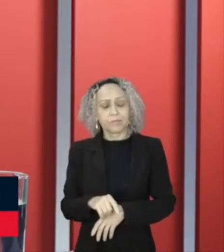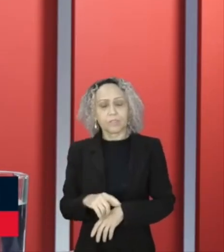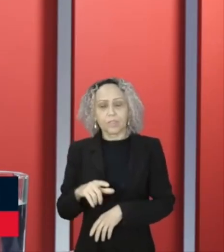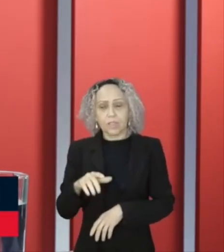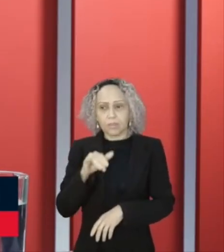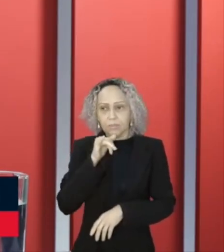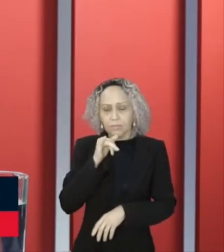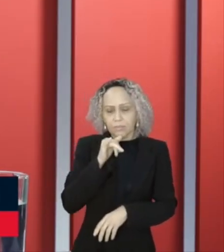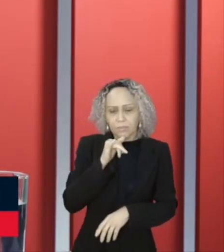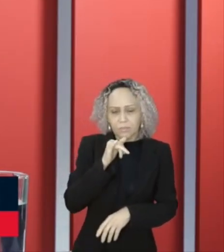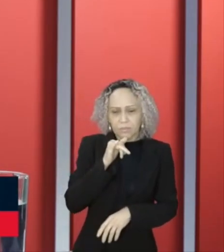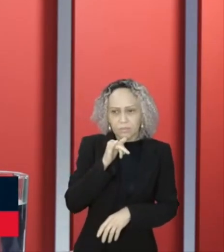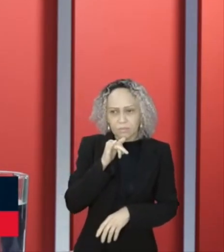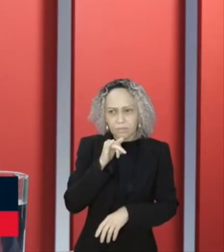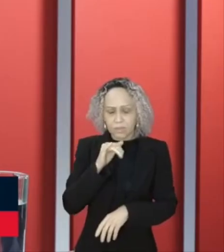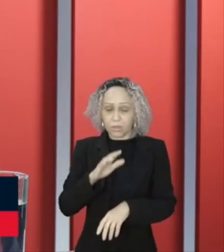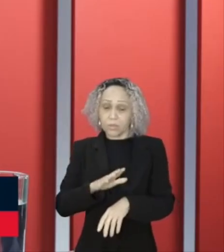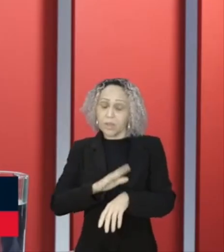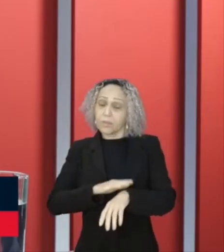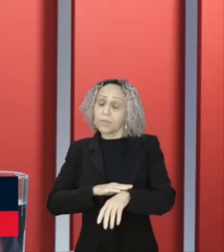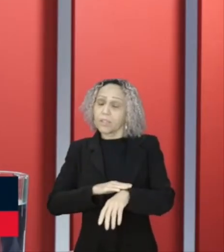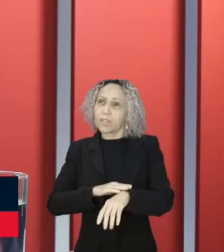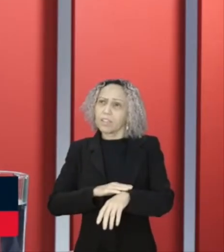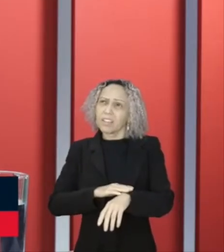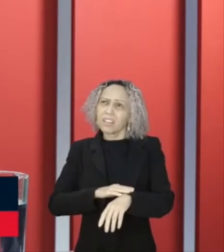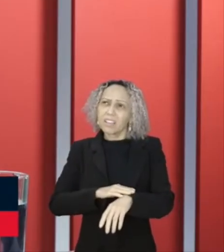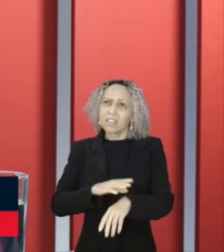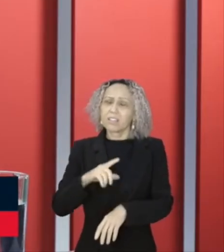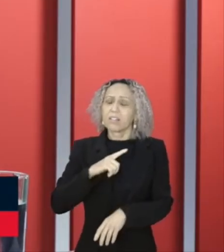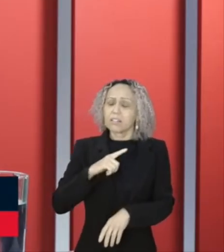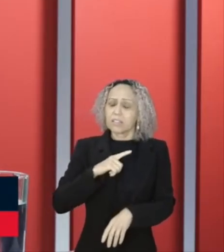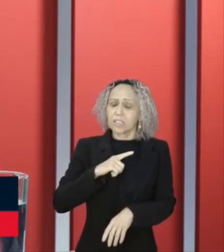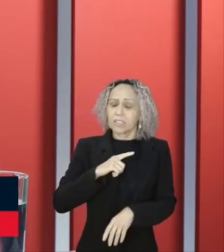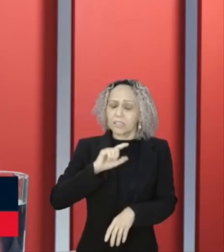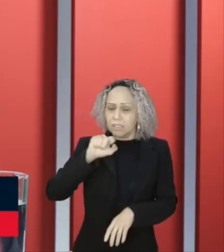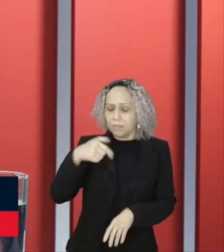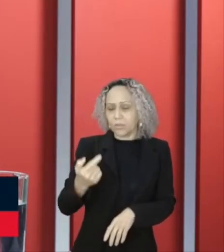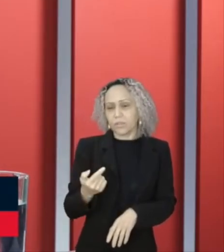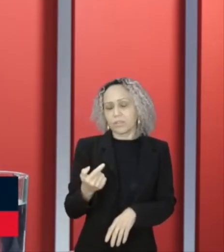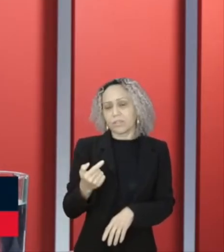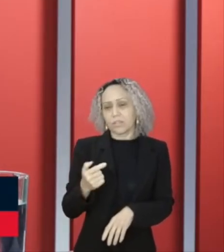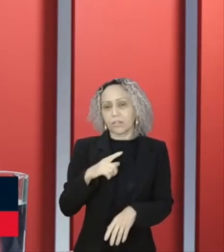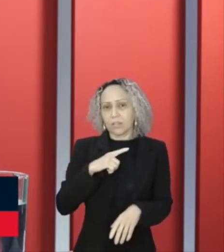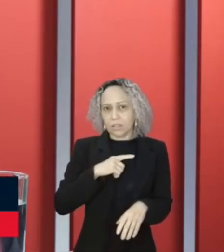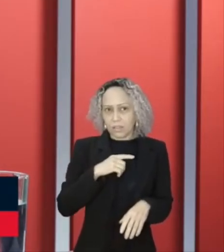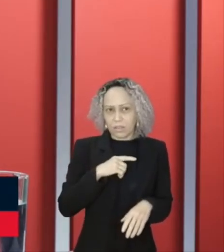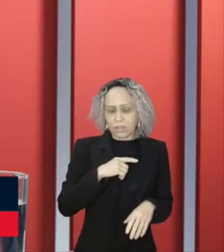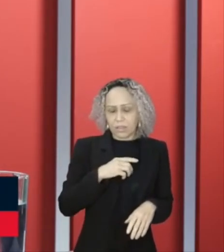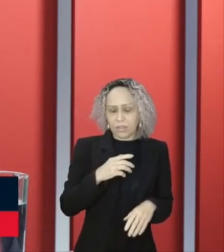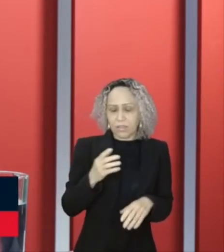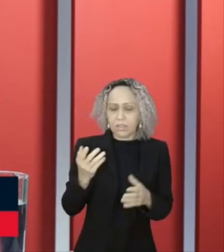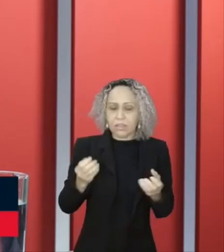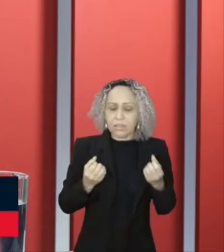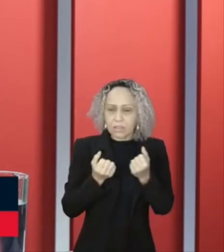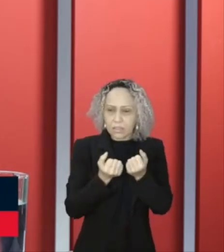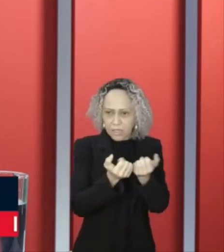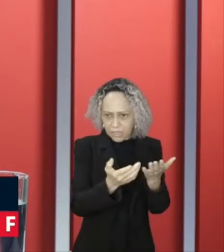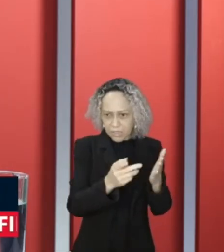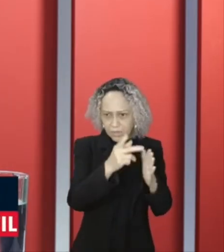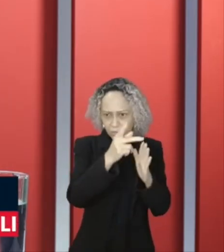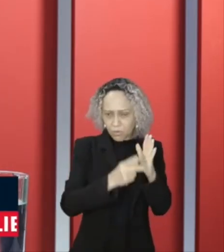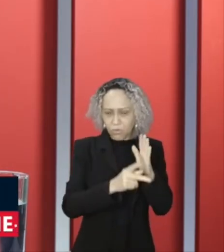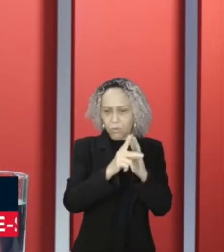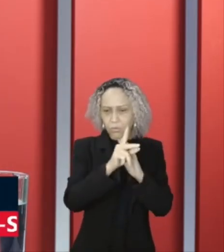de entrega do PPA, o Conselho se reuniu, discutiu mudanças climáticas e a emergência, né, que